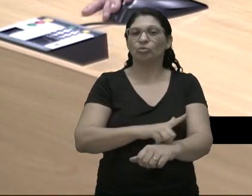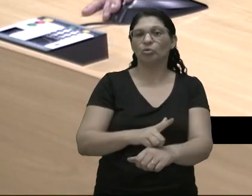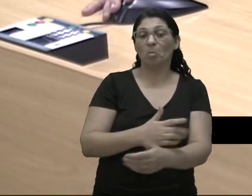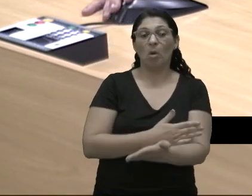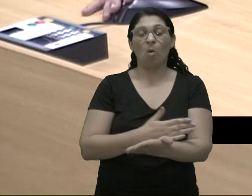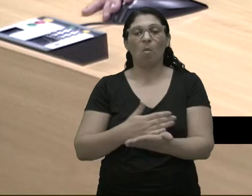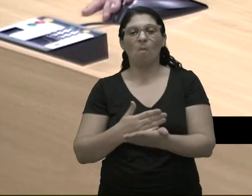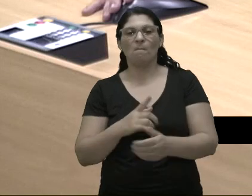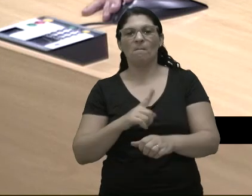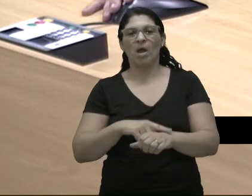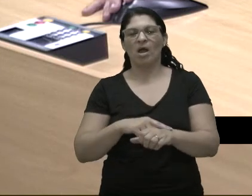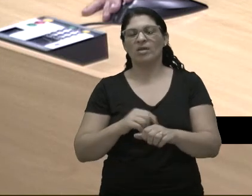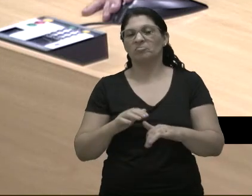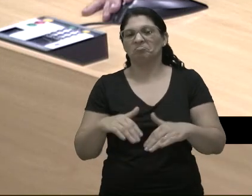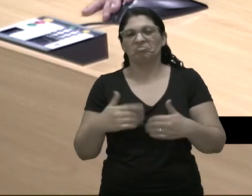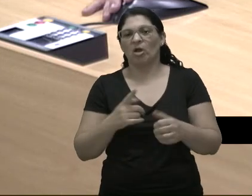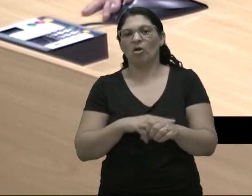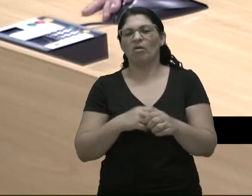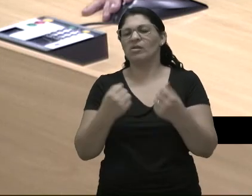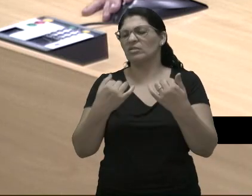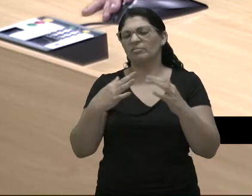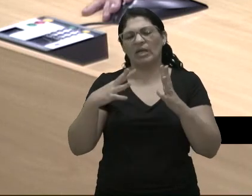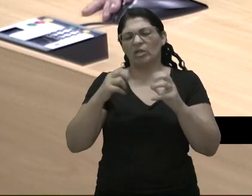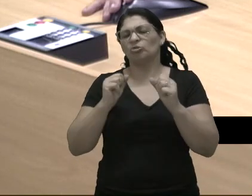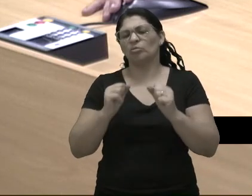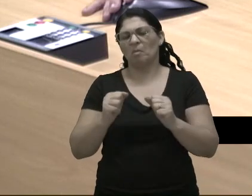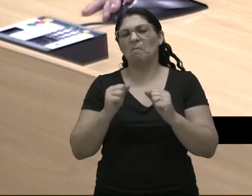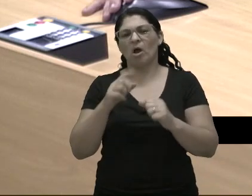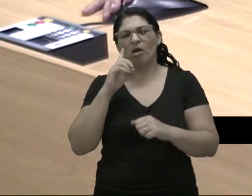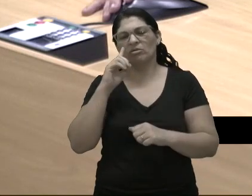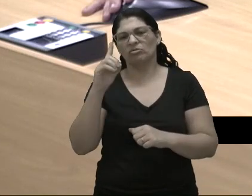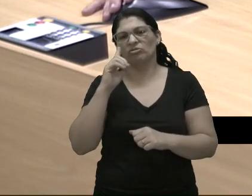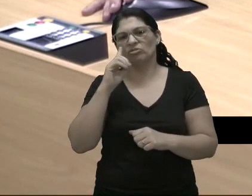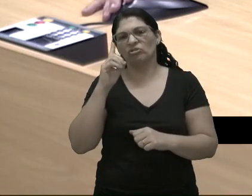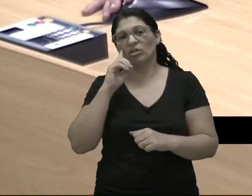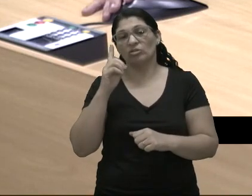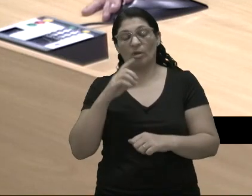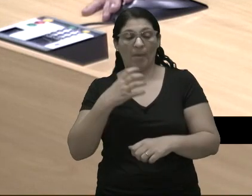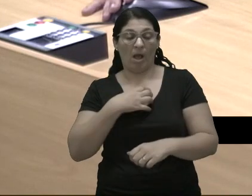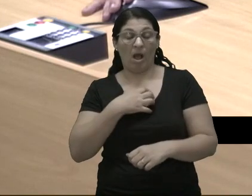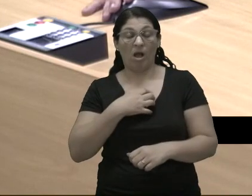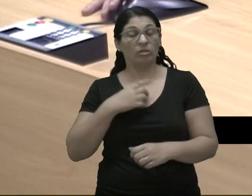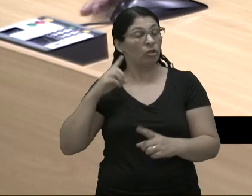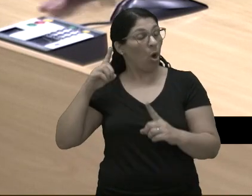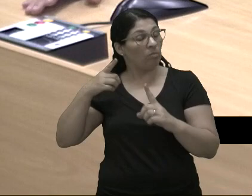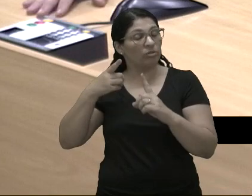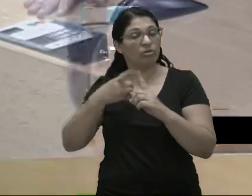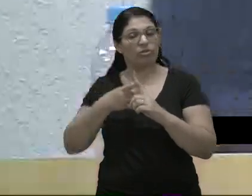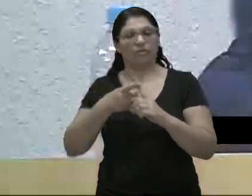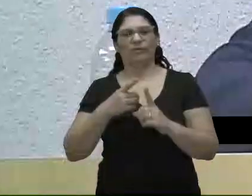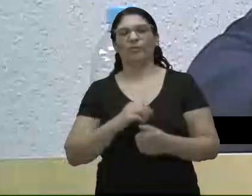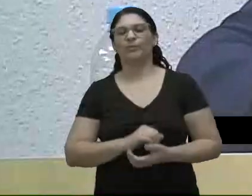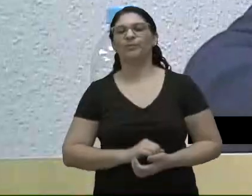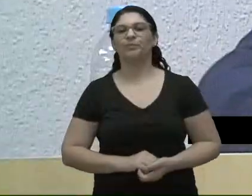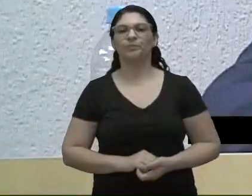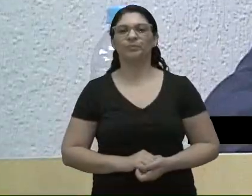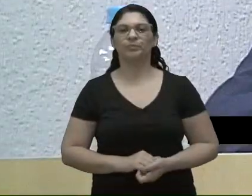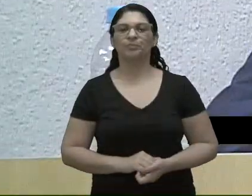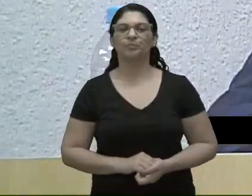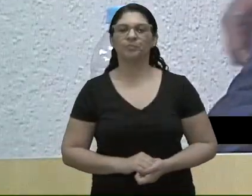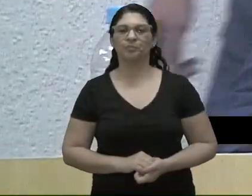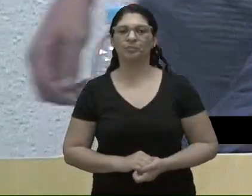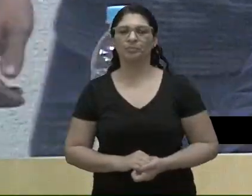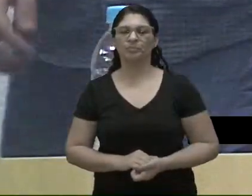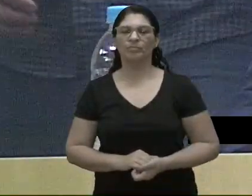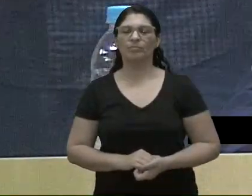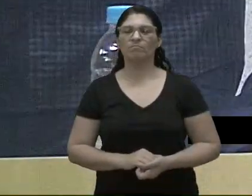qual horário, ele pode explicar todinho, não tem problema nenhum, ele pode explicar dia a dia, mas que fique de maneira objetiva. Então vamos